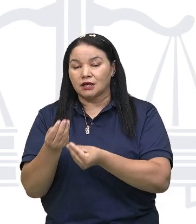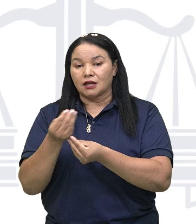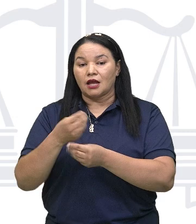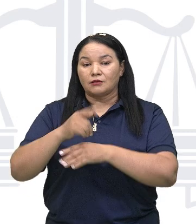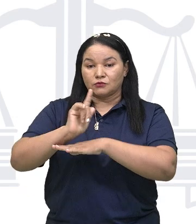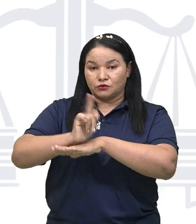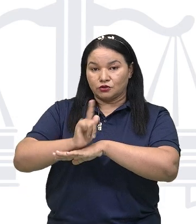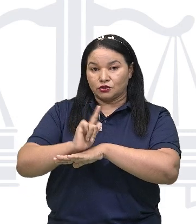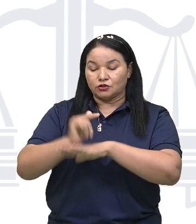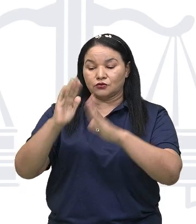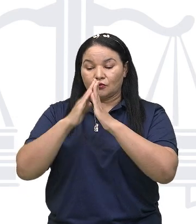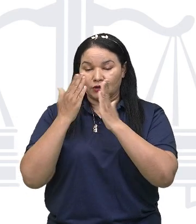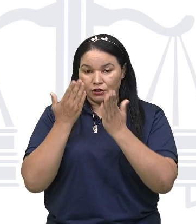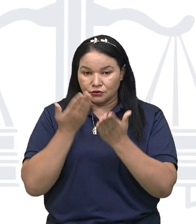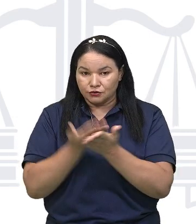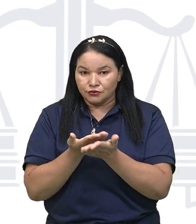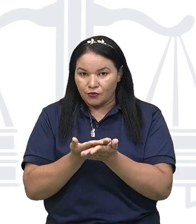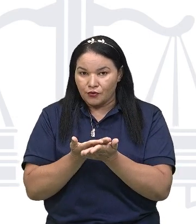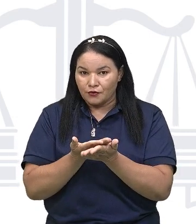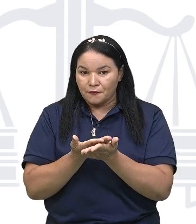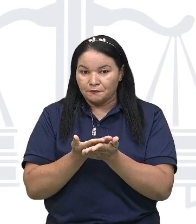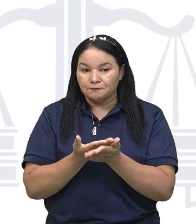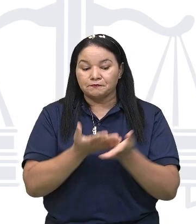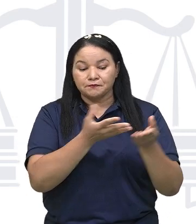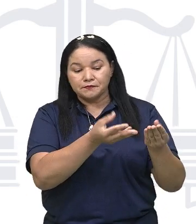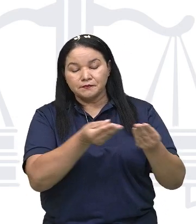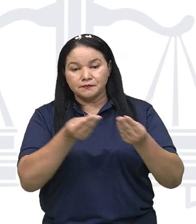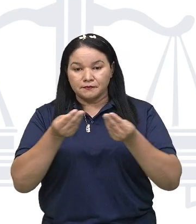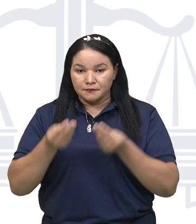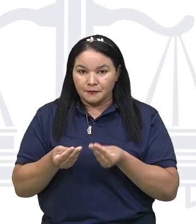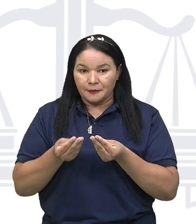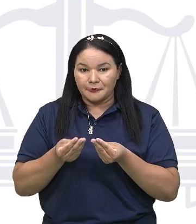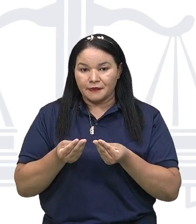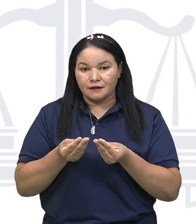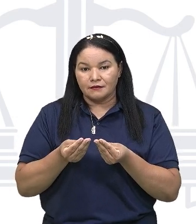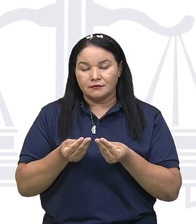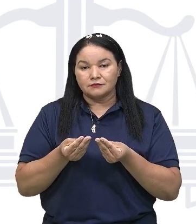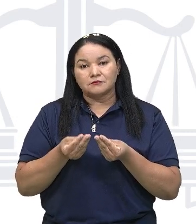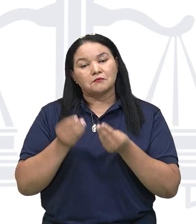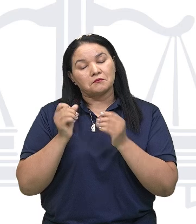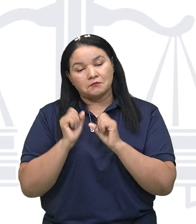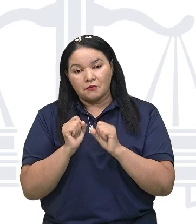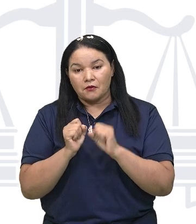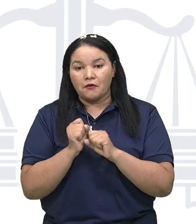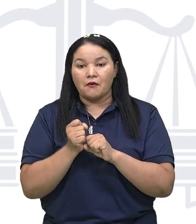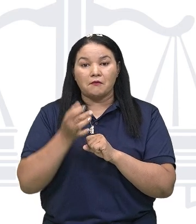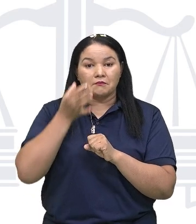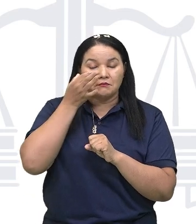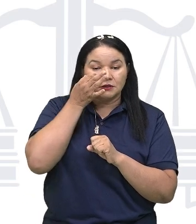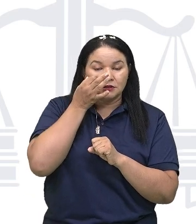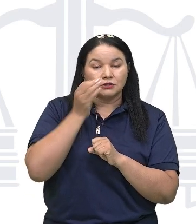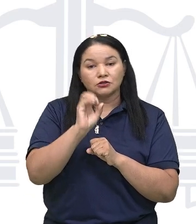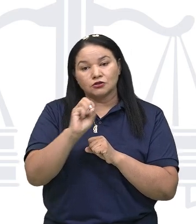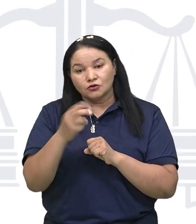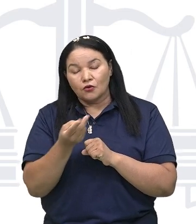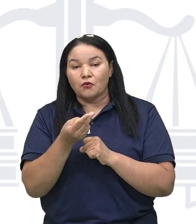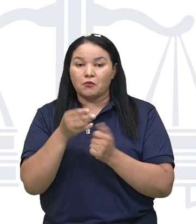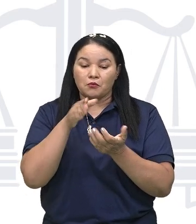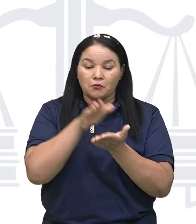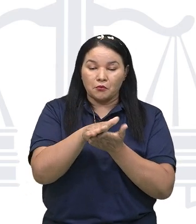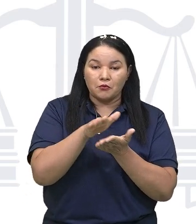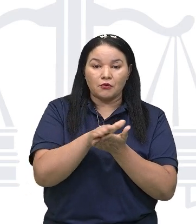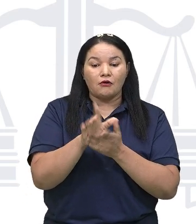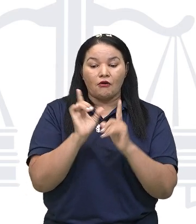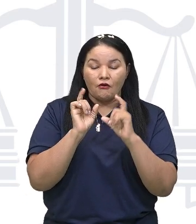gestor da forma que for possível, né? Se der para ser presencial, ótimo. Se não der, ele vai escanear, ele vai tirar uma